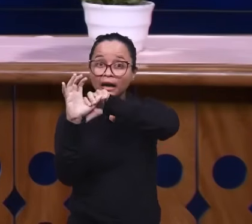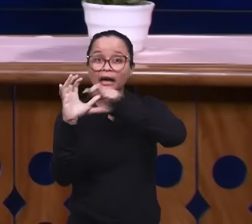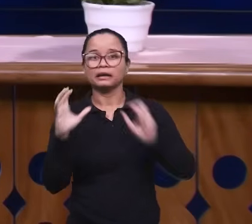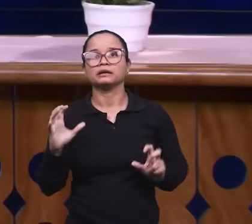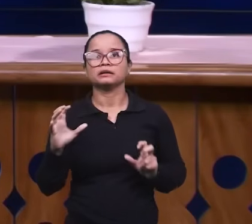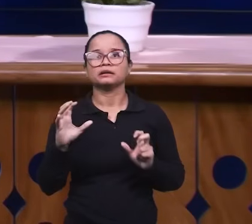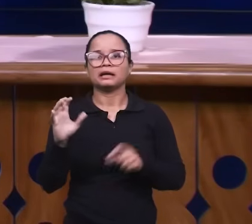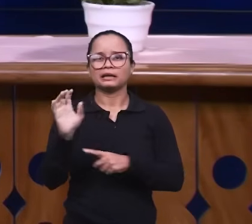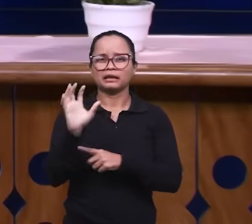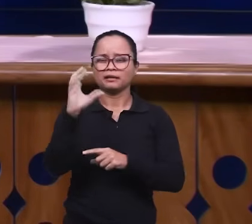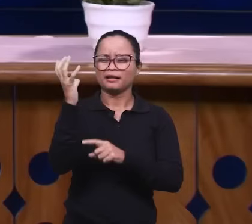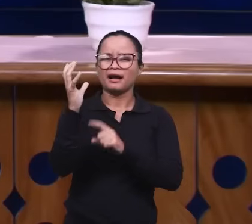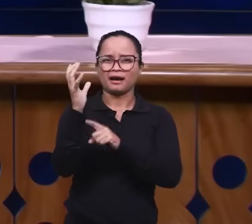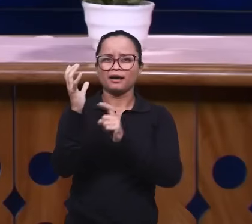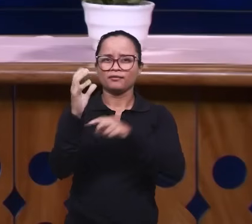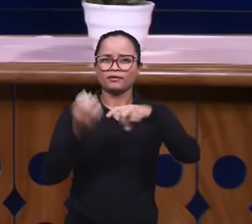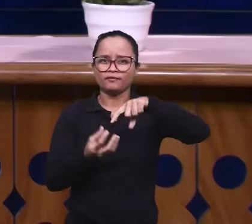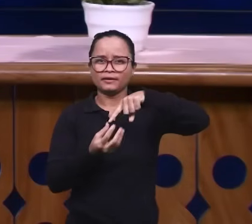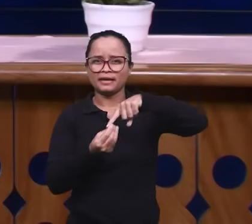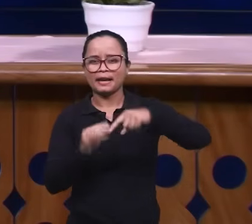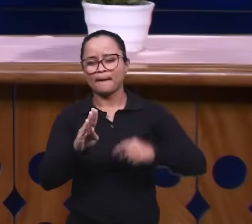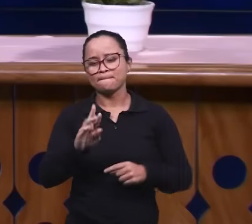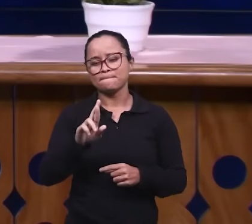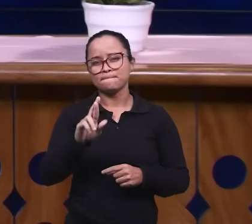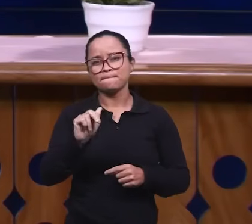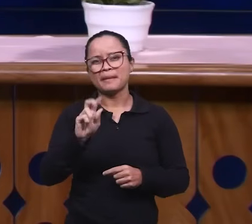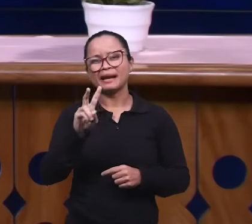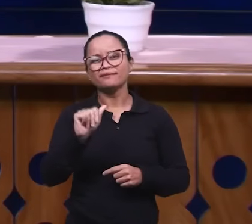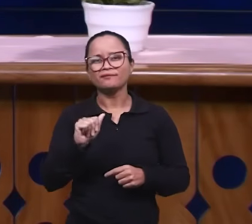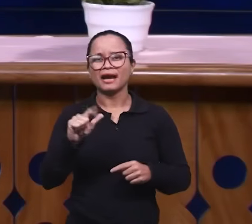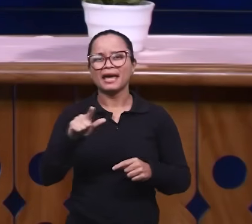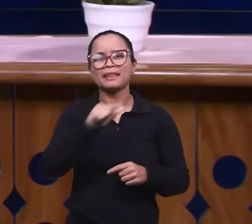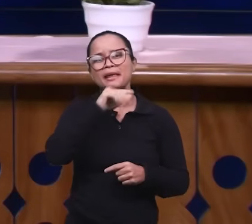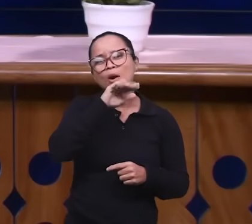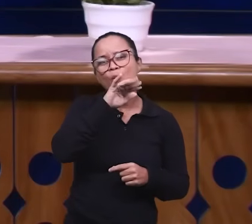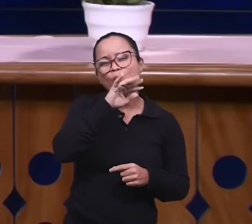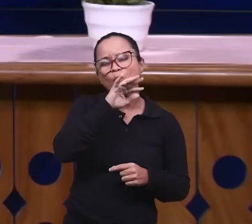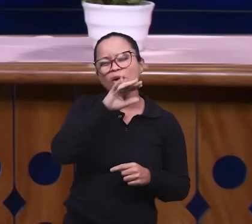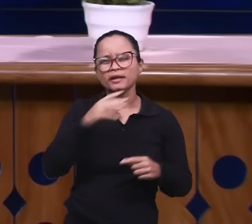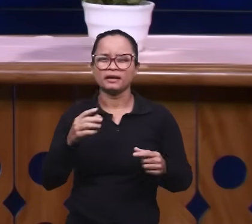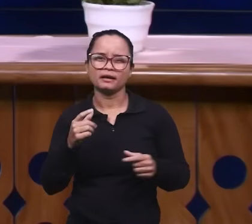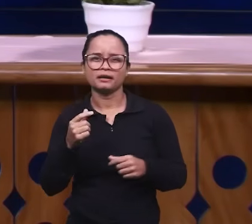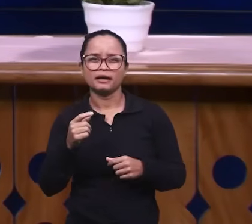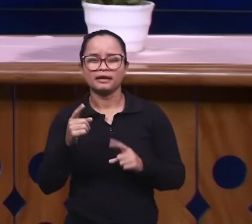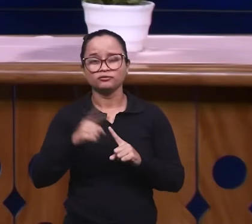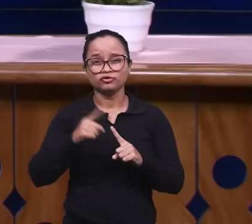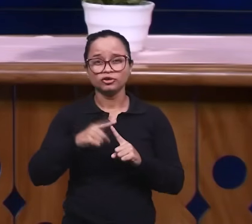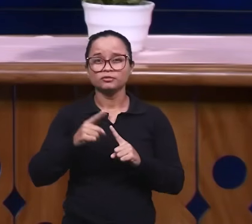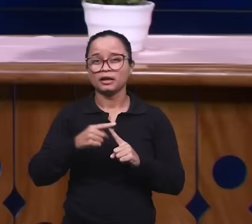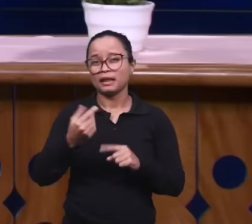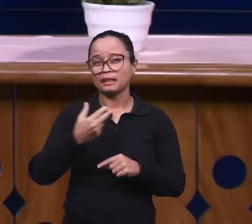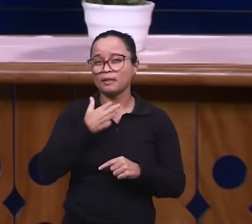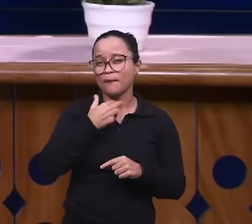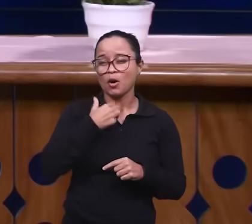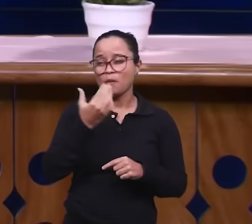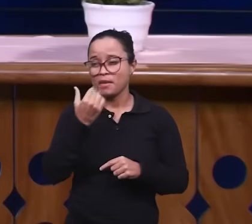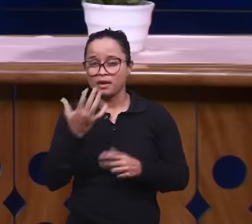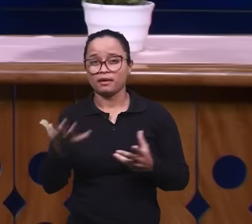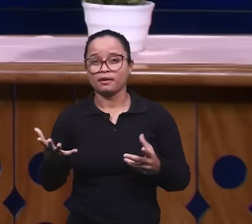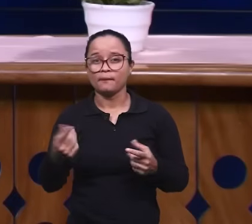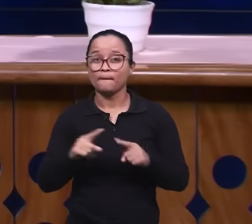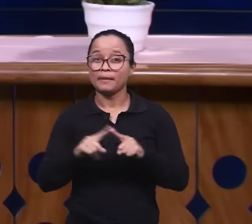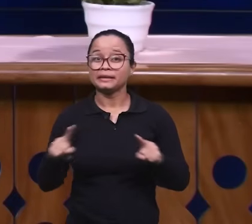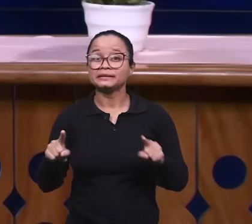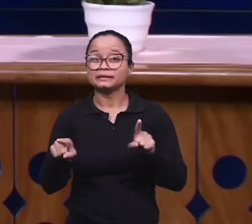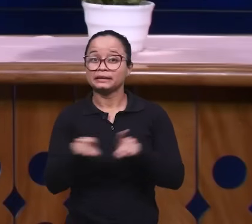dá frutos ruins, que não se pode comer. Era o tipo dele, mas era também o tipo dele